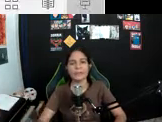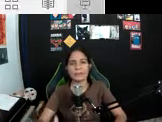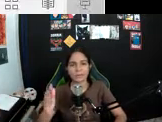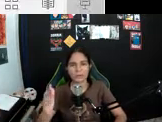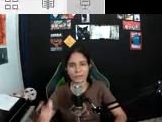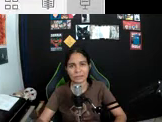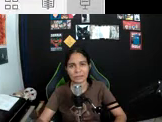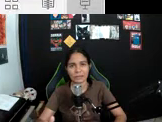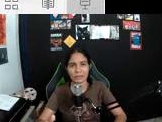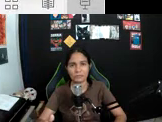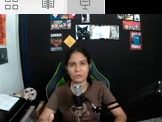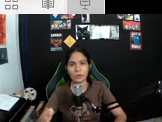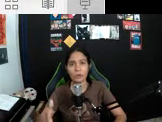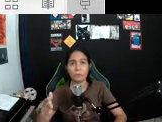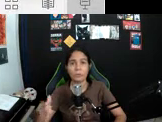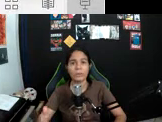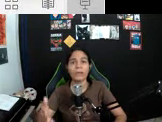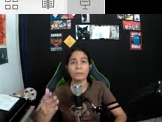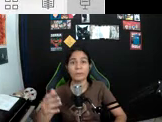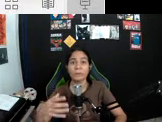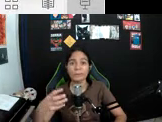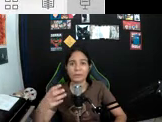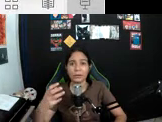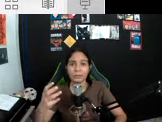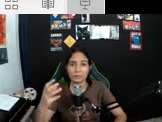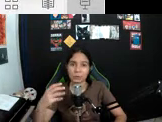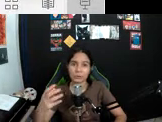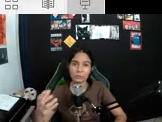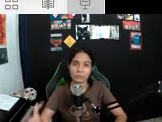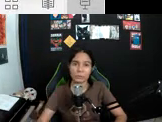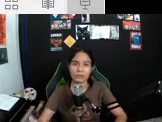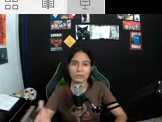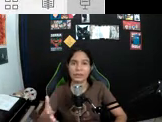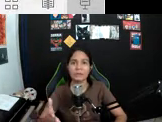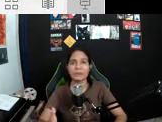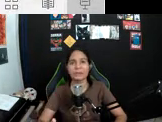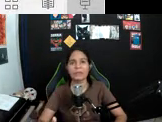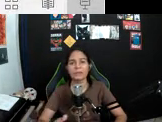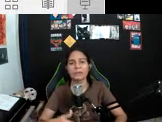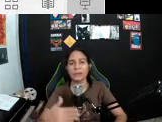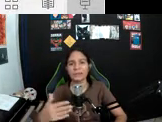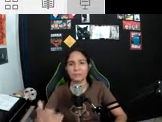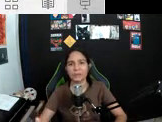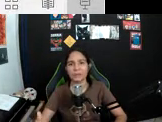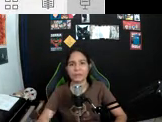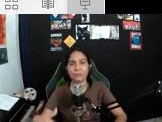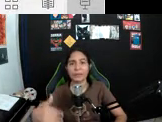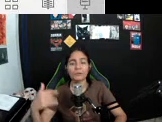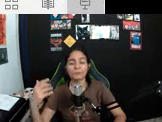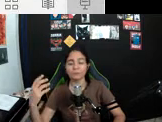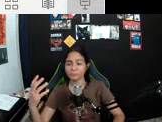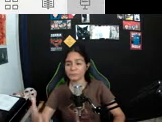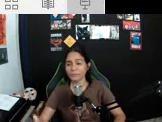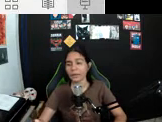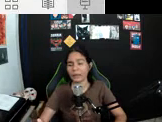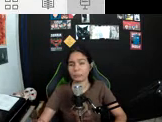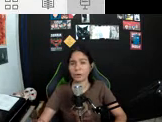dar certeza de um resultado. Por quê? Porque nós somos humanos, aquele paciente que vai estar recebendo aquele